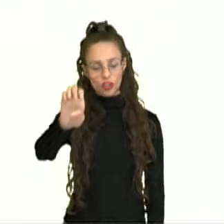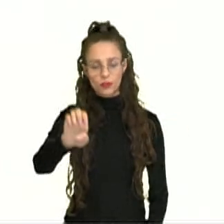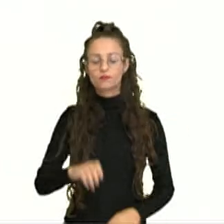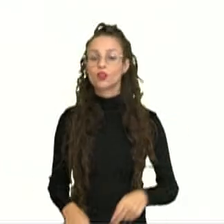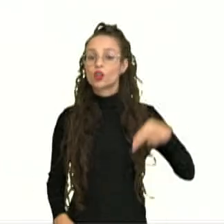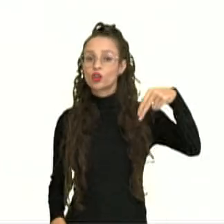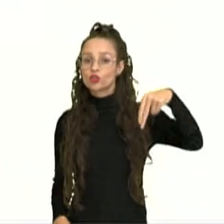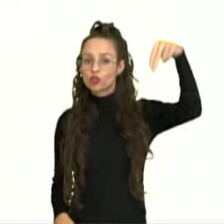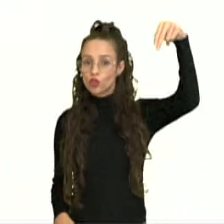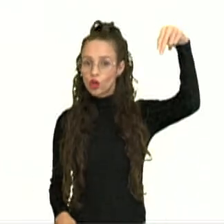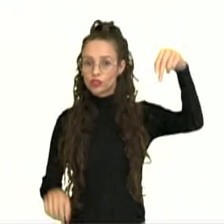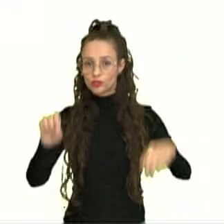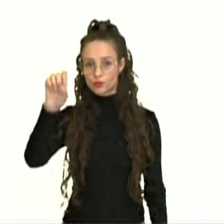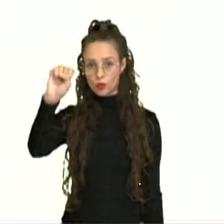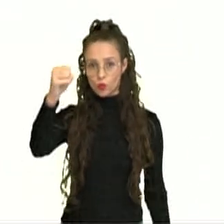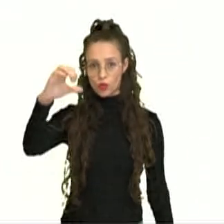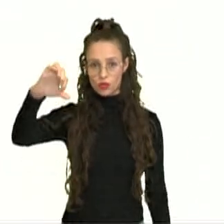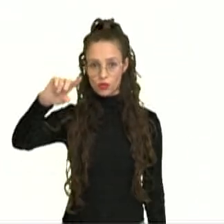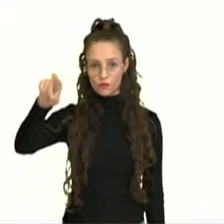norte